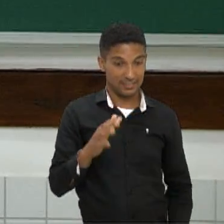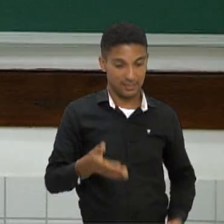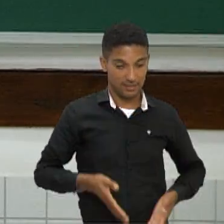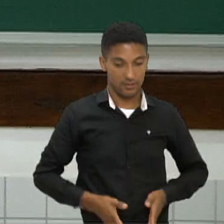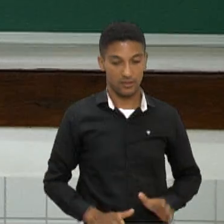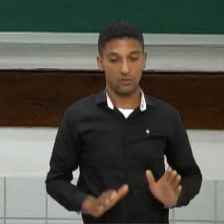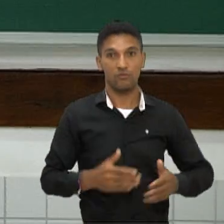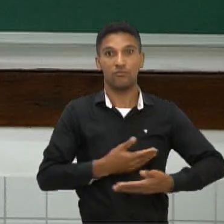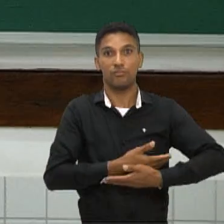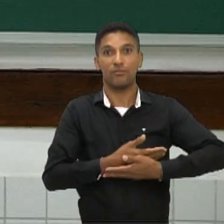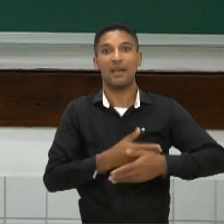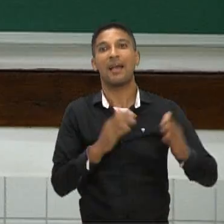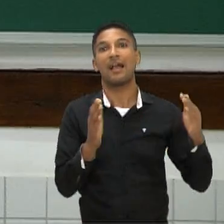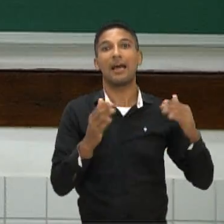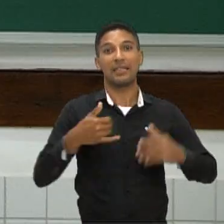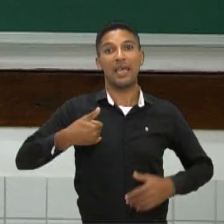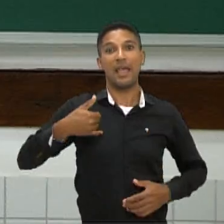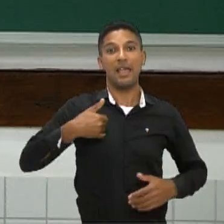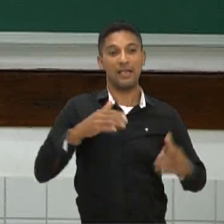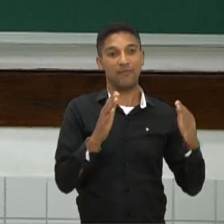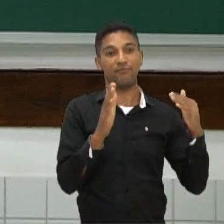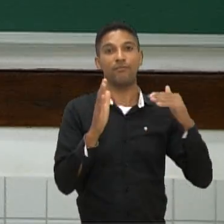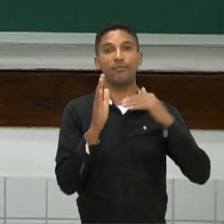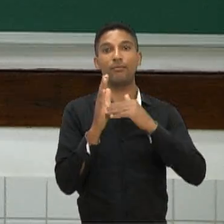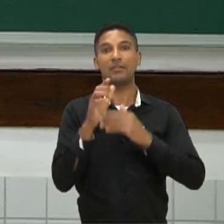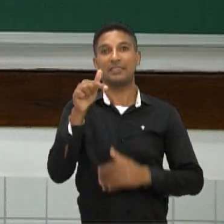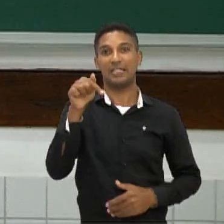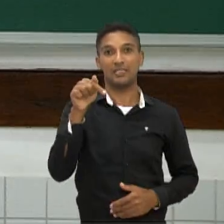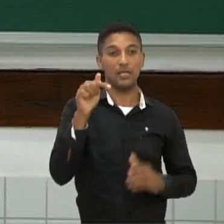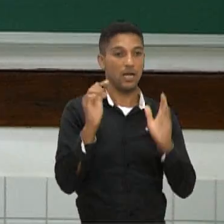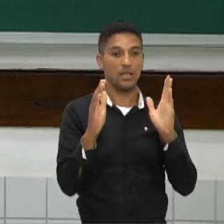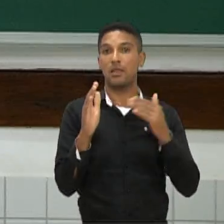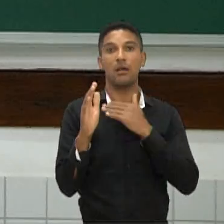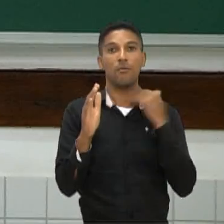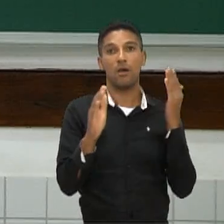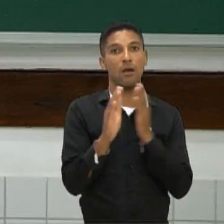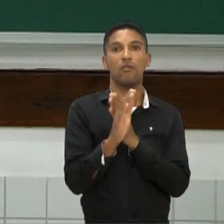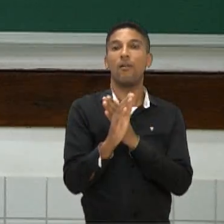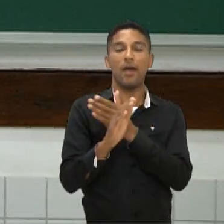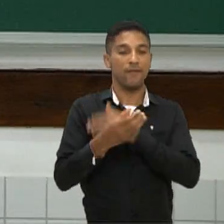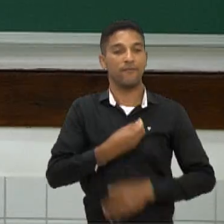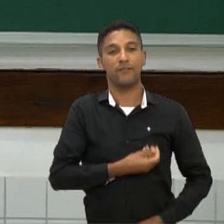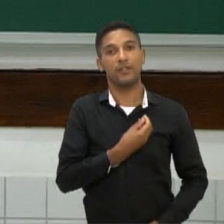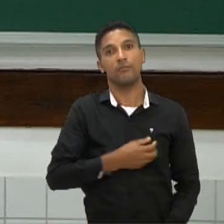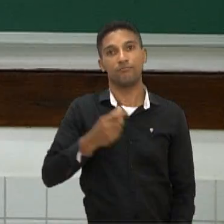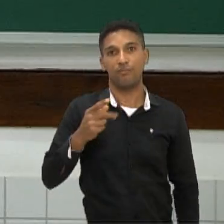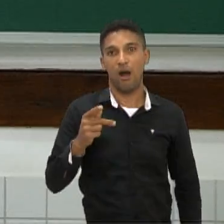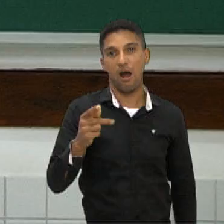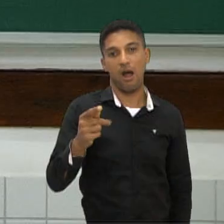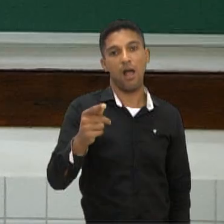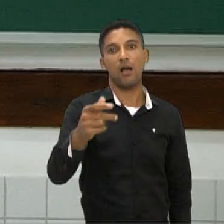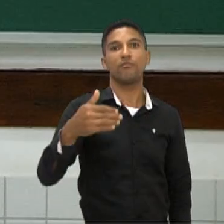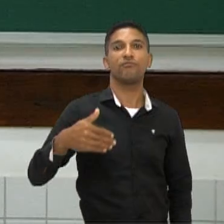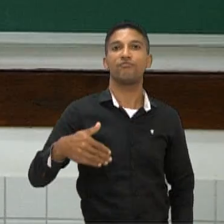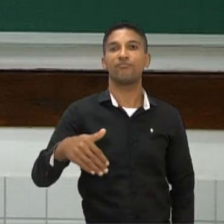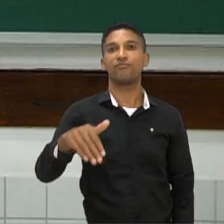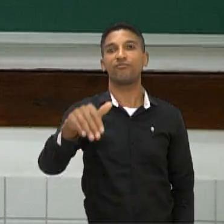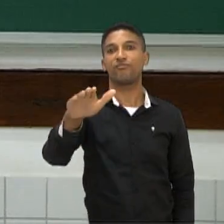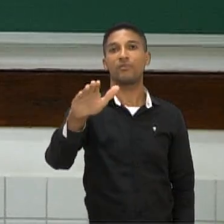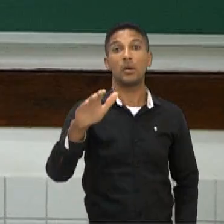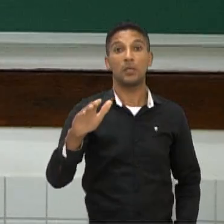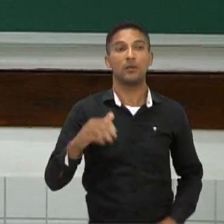é maior. Taxa de analfabetismo é baixa, ou seja, a área da educação é bem desenvolvida aqui na